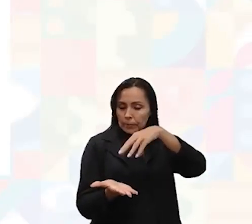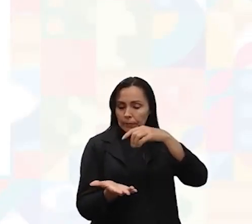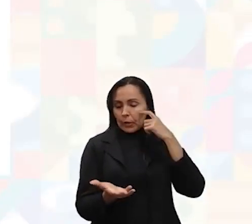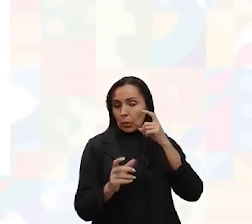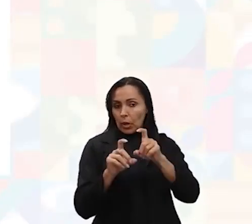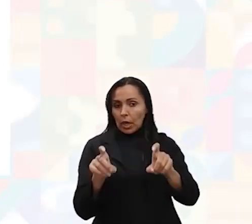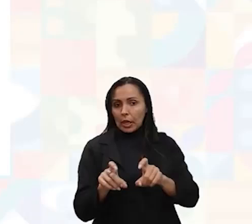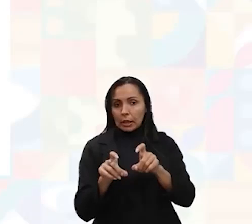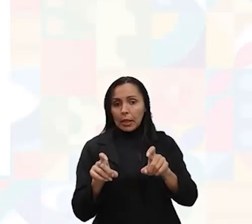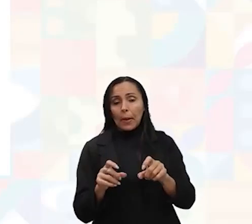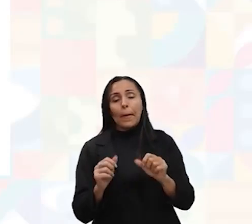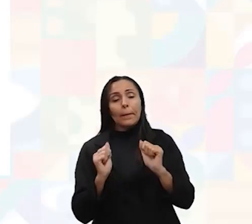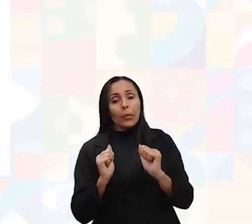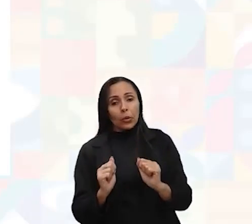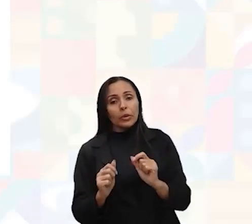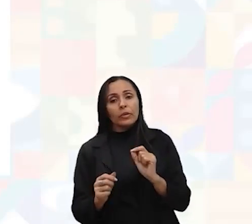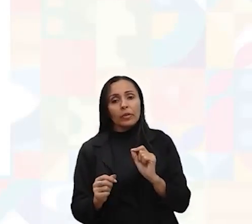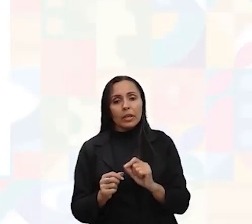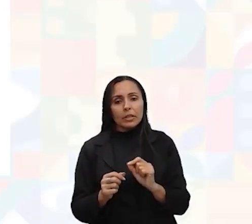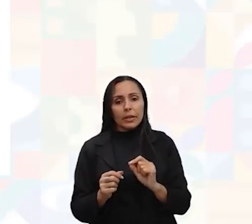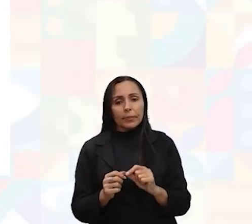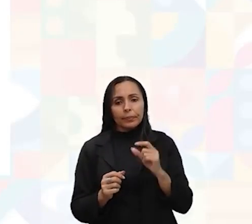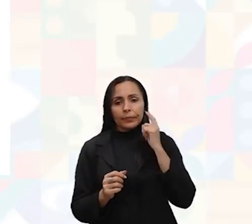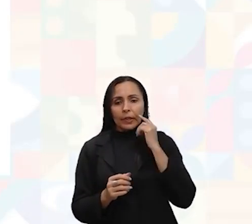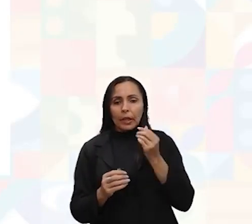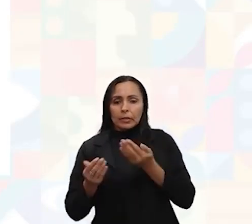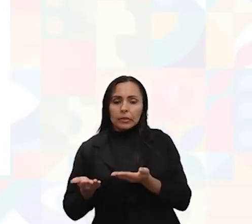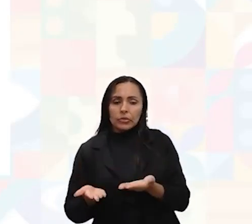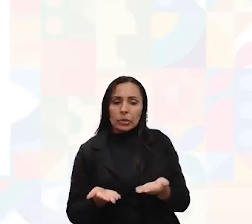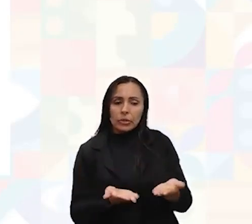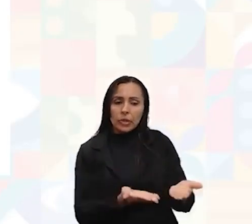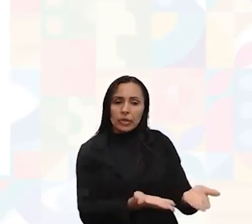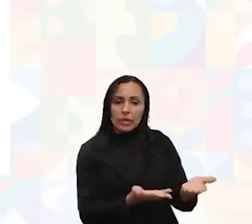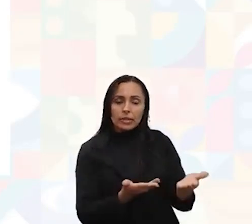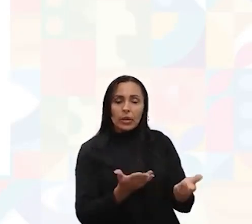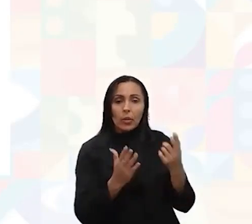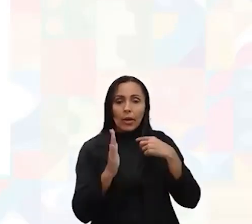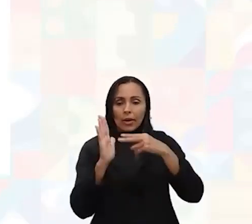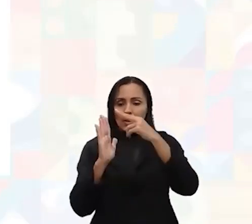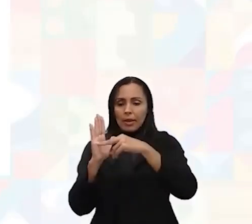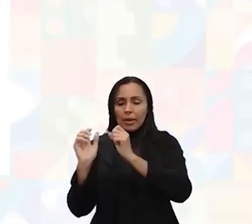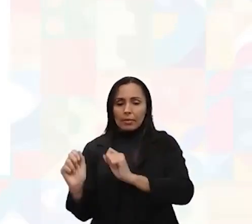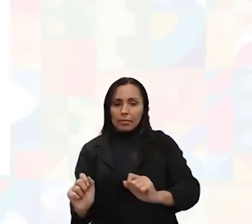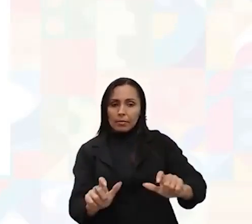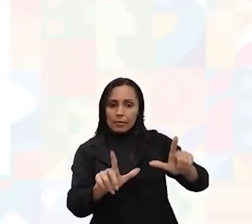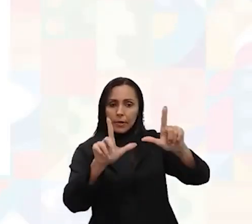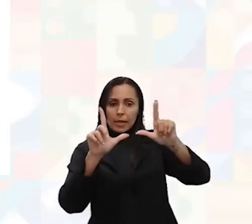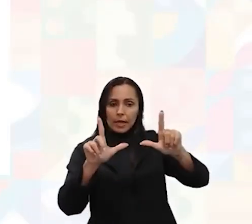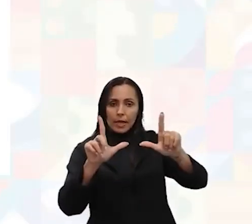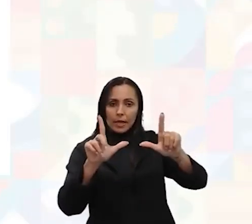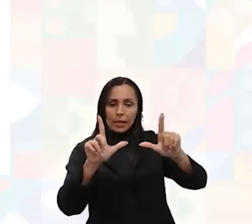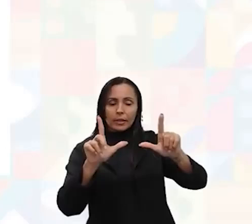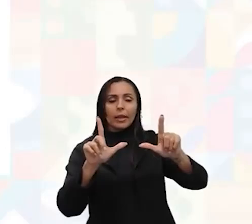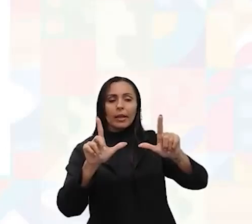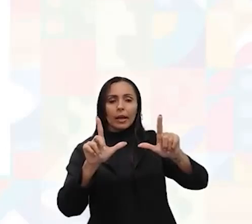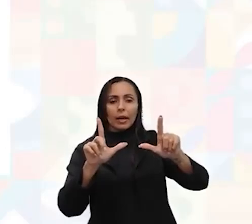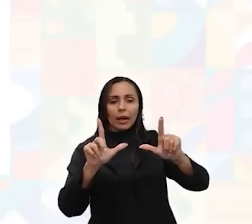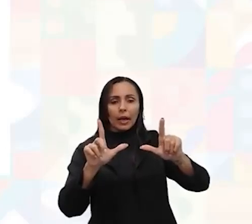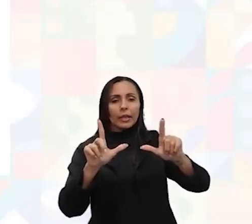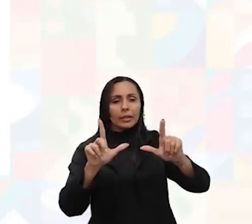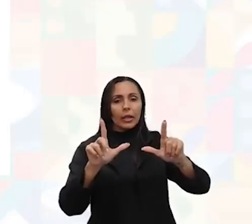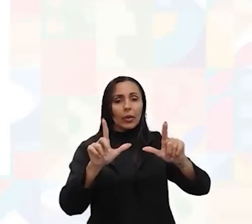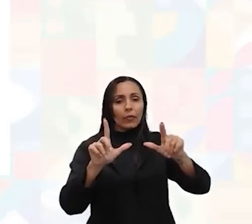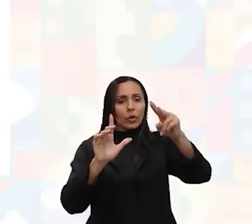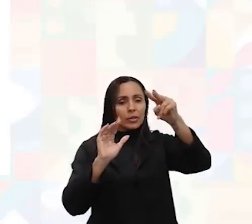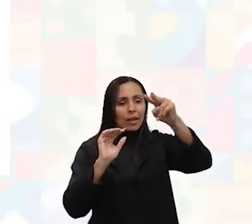você pode fazer a digitalização daquele livro e ler na tela. Para pessoas com baixa visão,